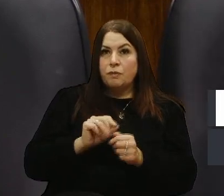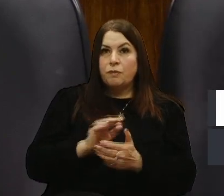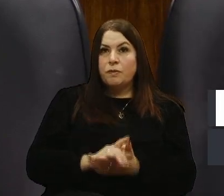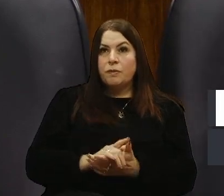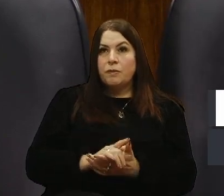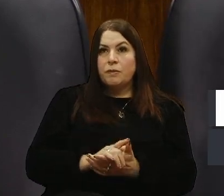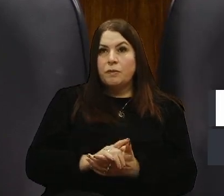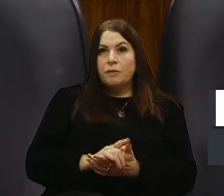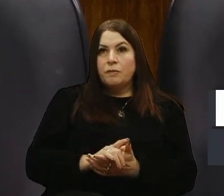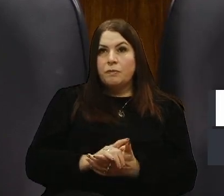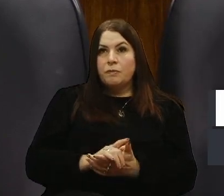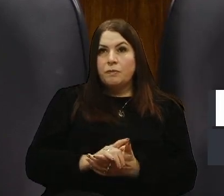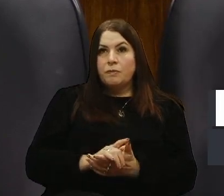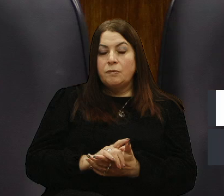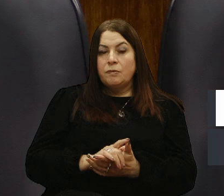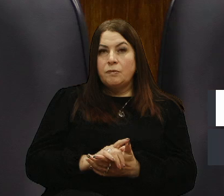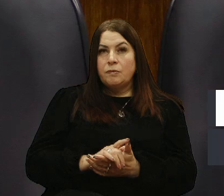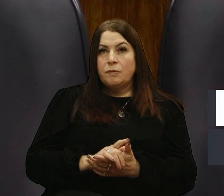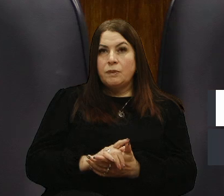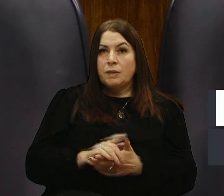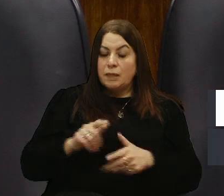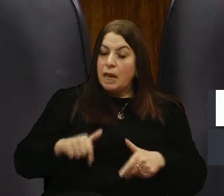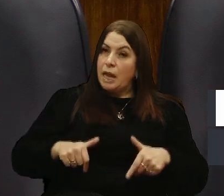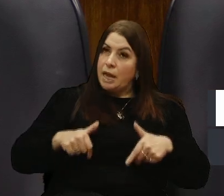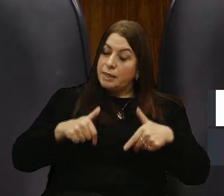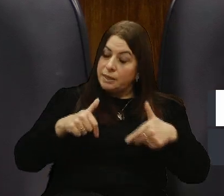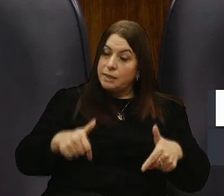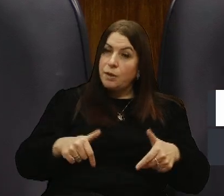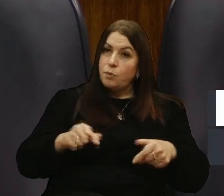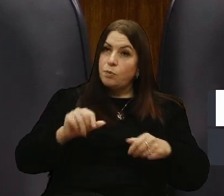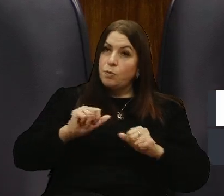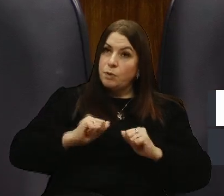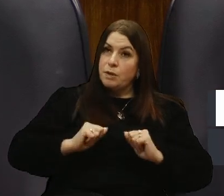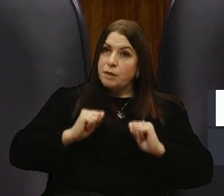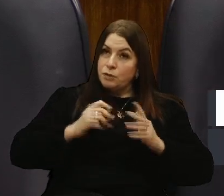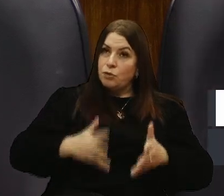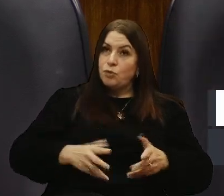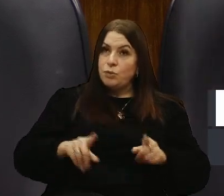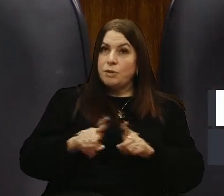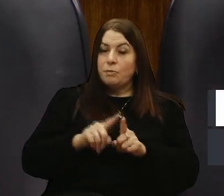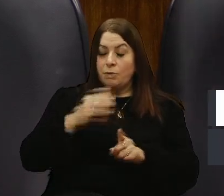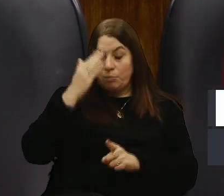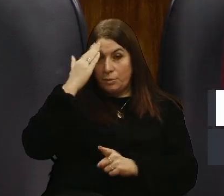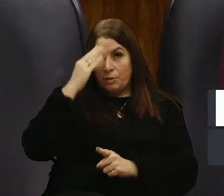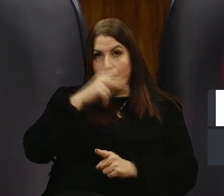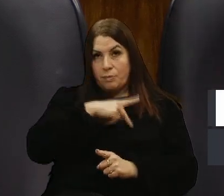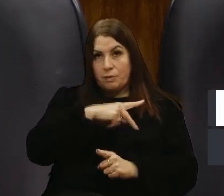essa ação, de quem faz essa atitude também. Era